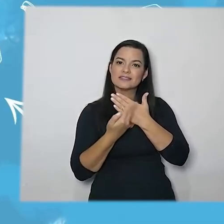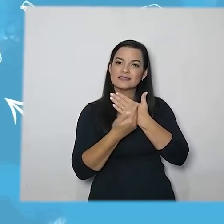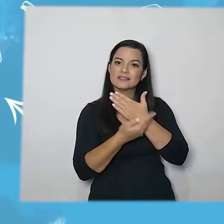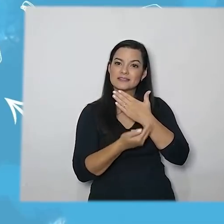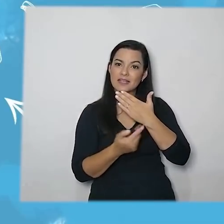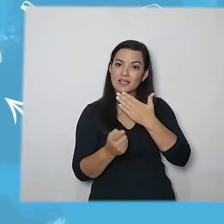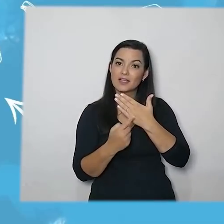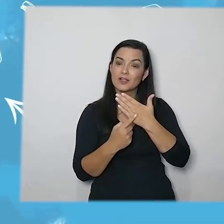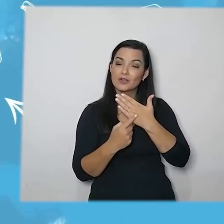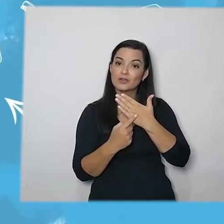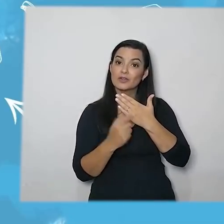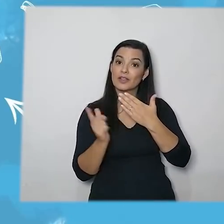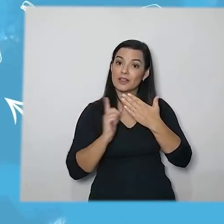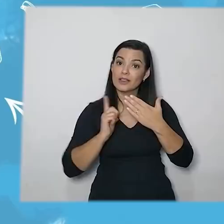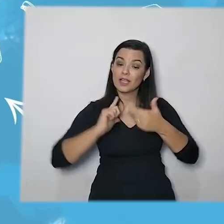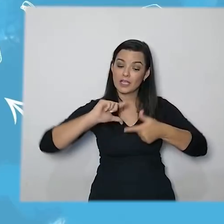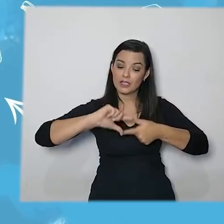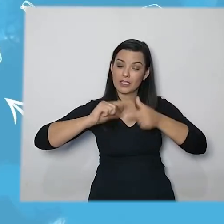dessa asa.